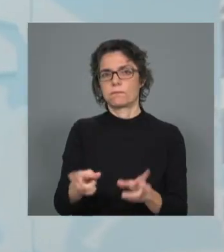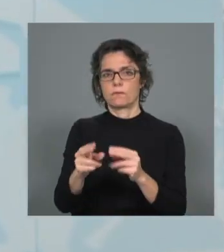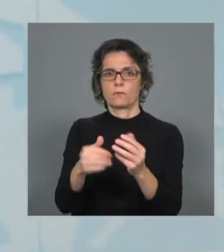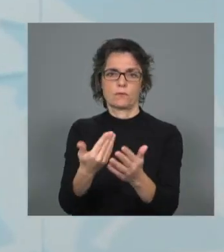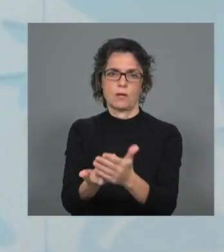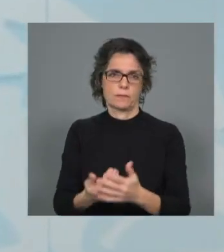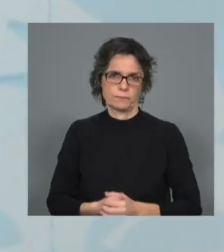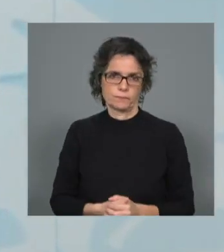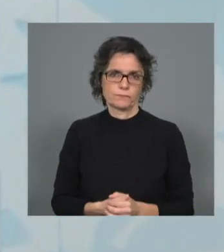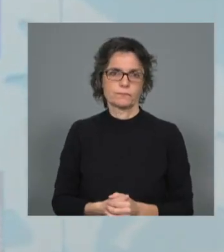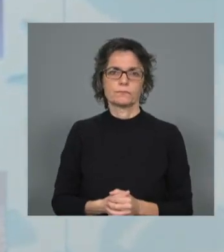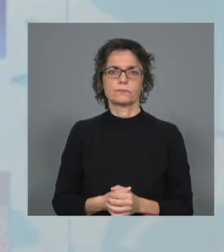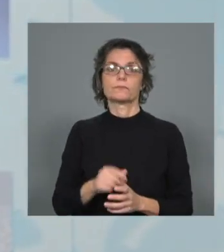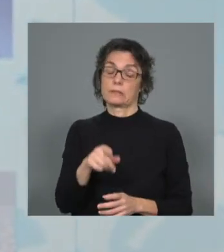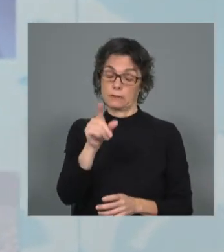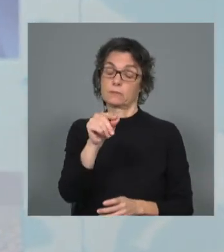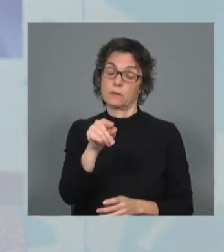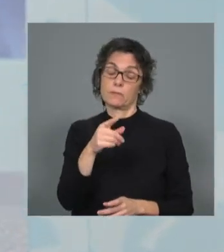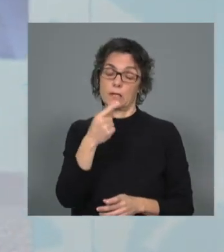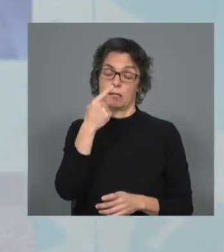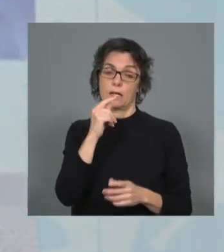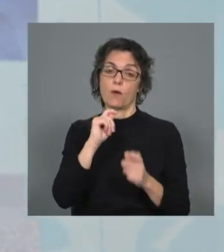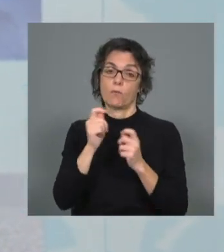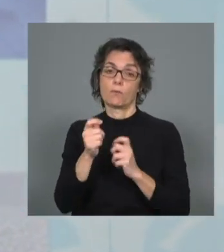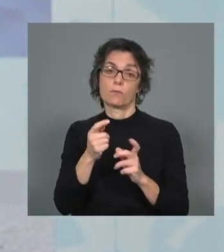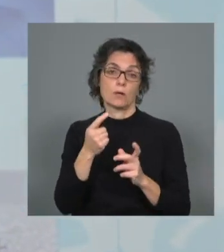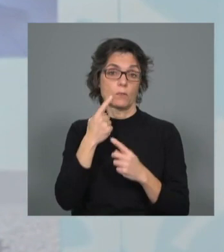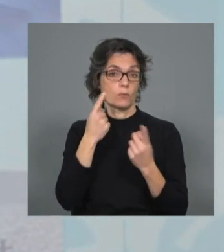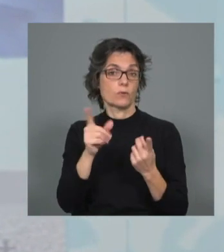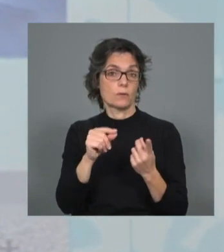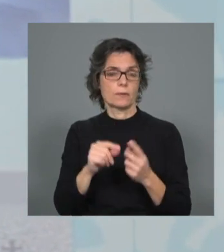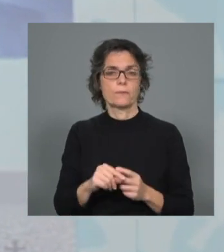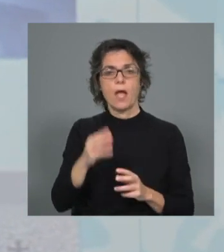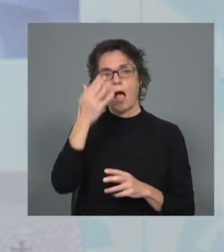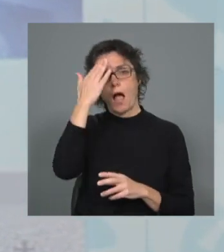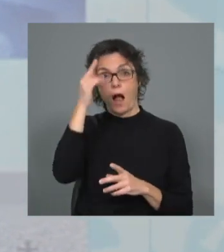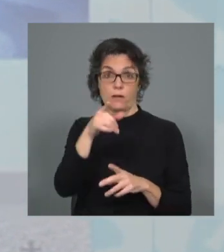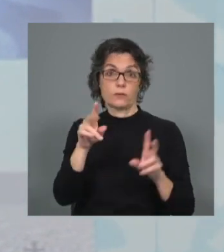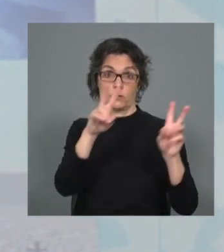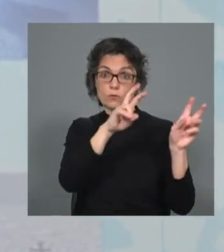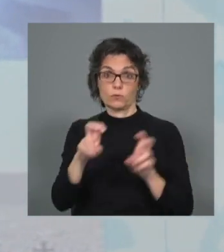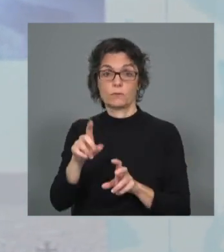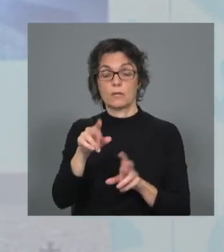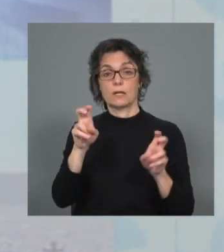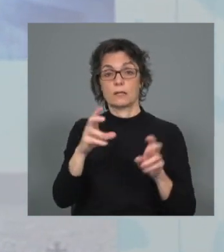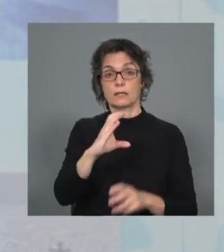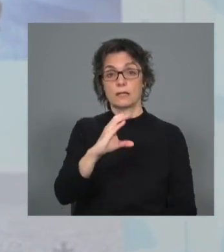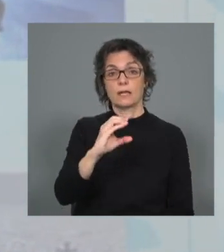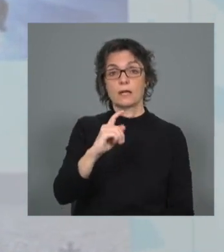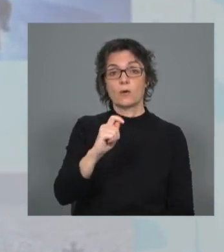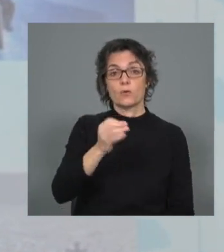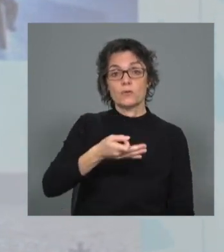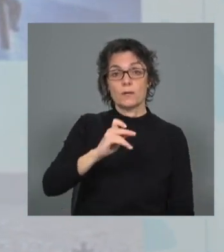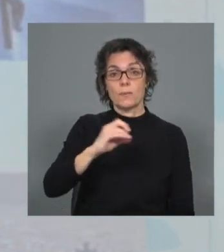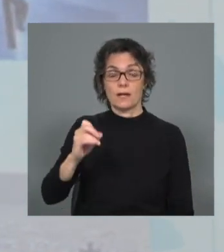enfim, analisado também no espaço público e acredito que são temas tudo que o CEPAC vai acompanhando nos 30 anos de história que tem e que